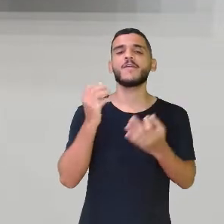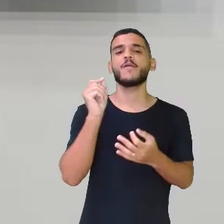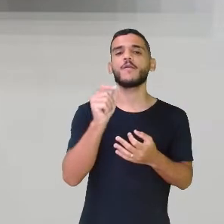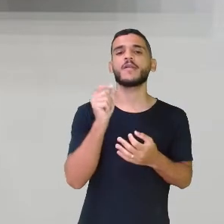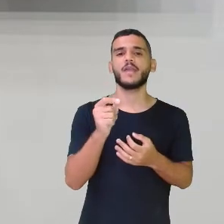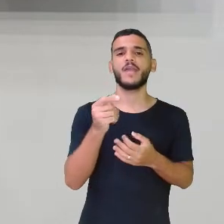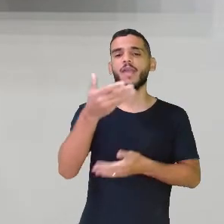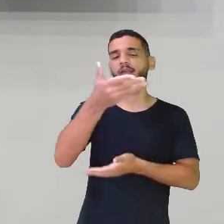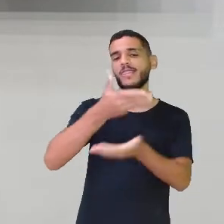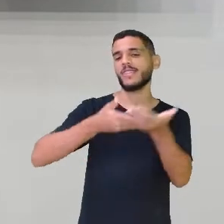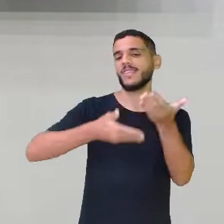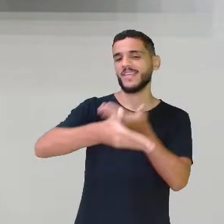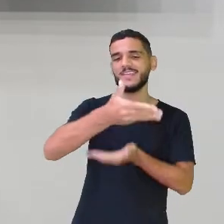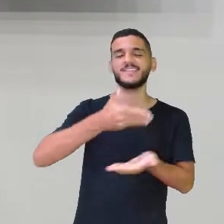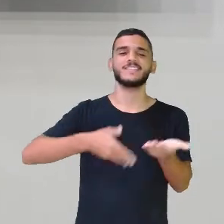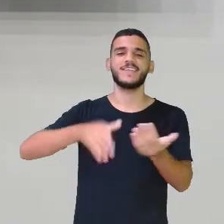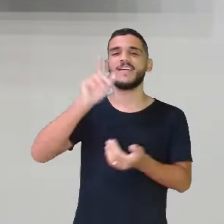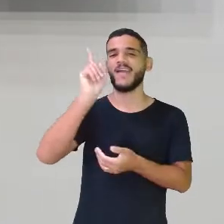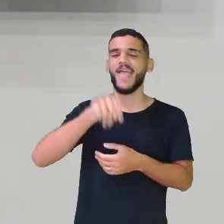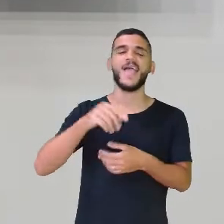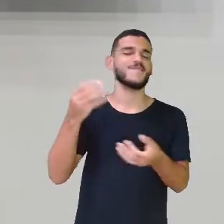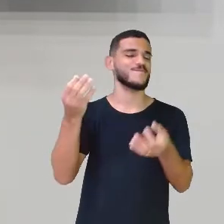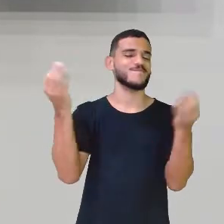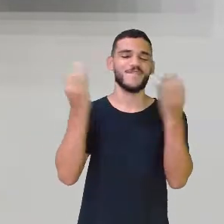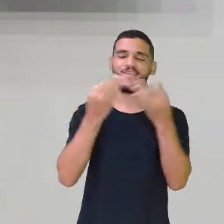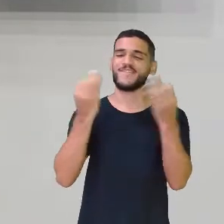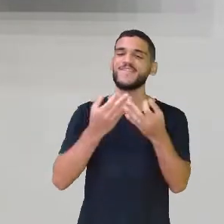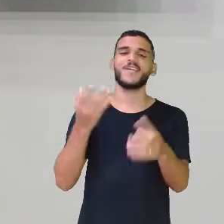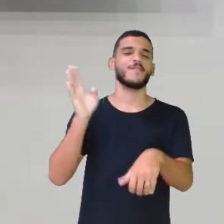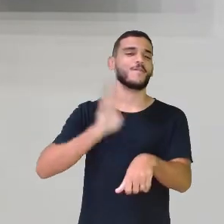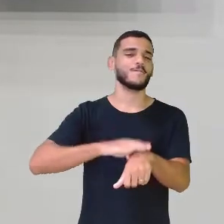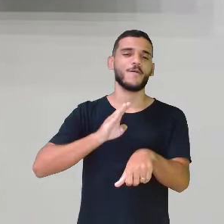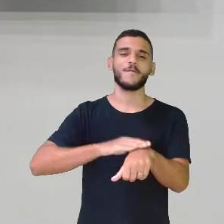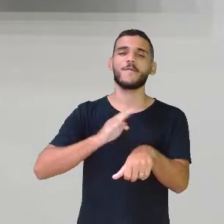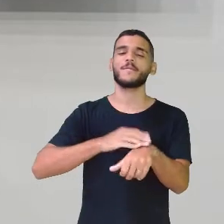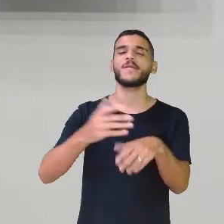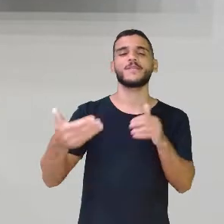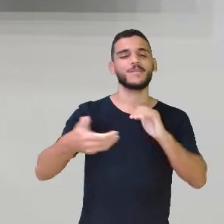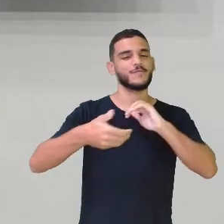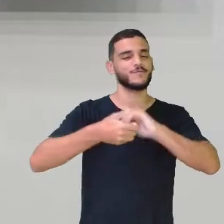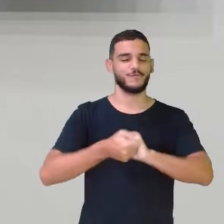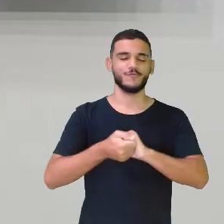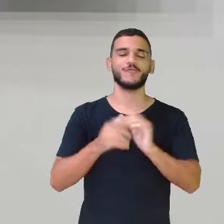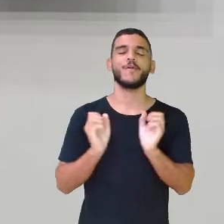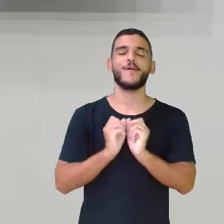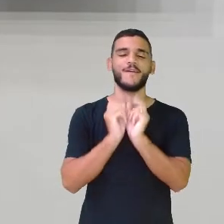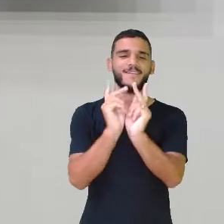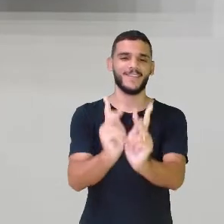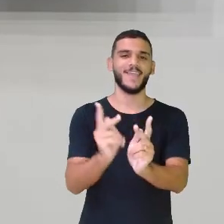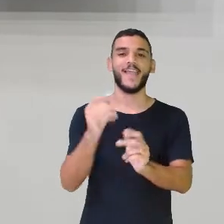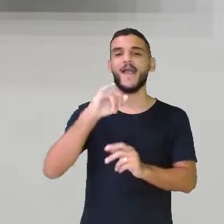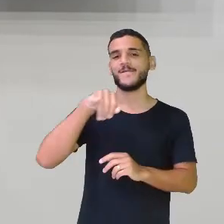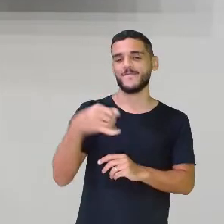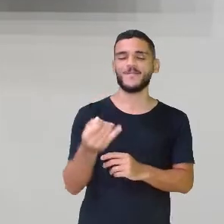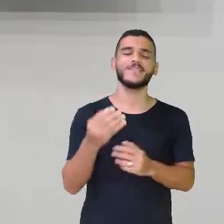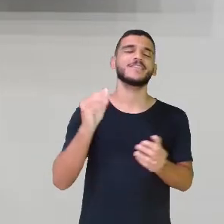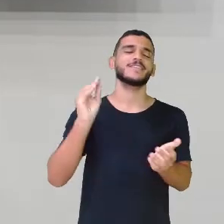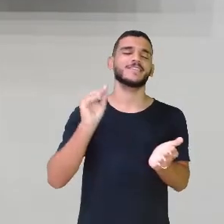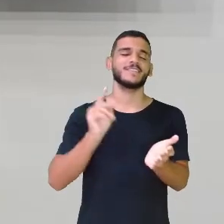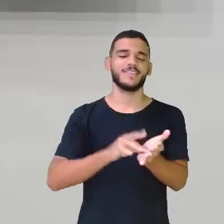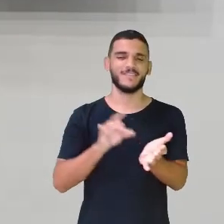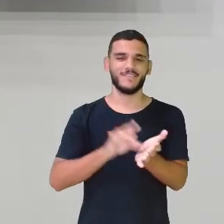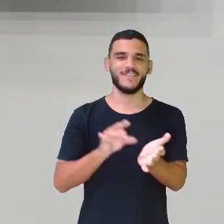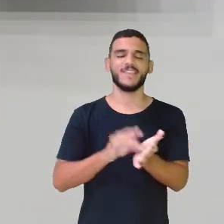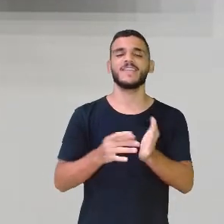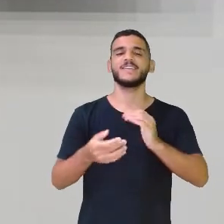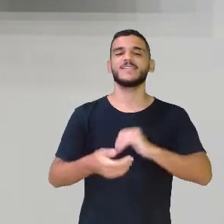nossa interação, né? Perfeito é o momento que a gente passa junto, não é isso? Então vamos aproveitar ele. Eu sei que vocês gostam